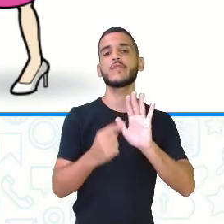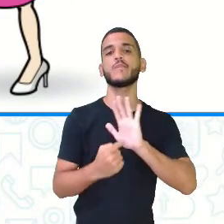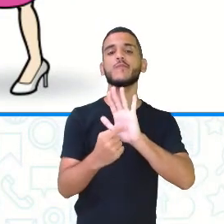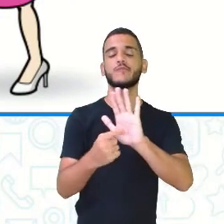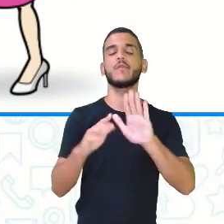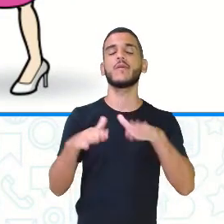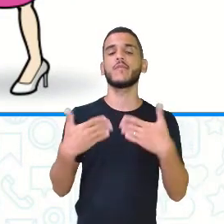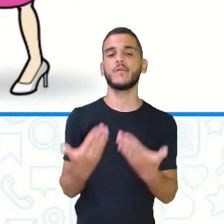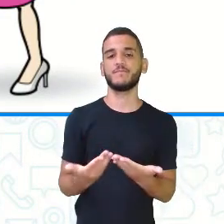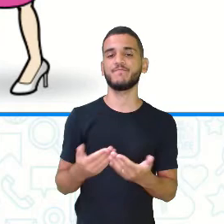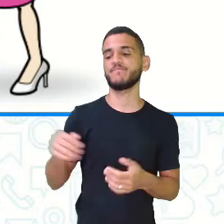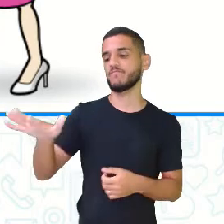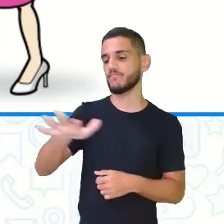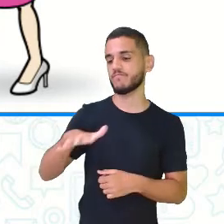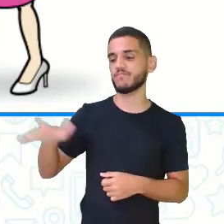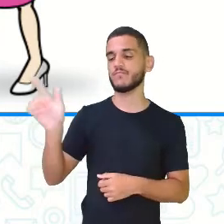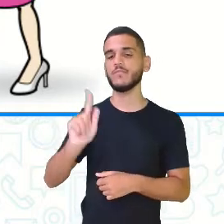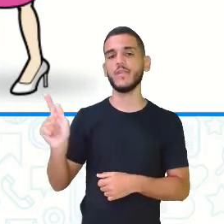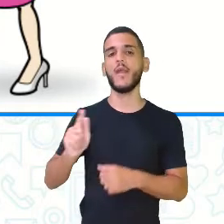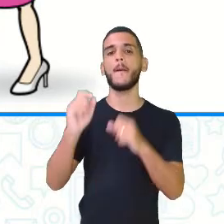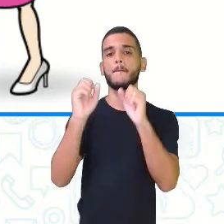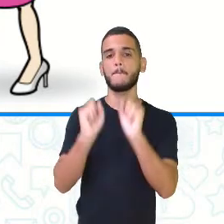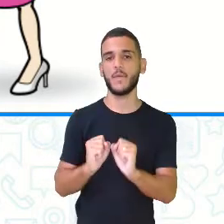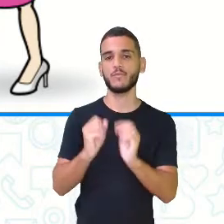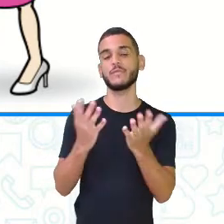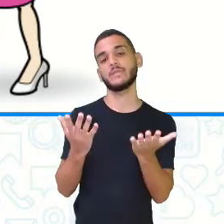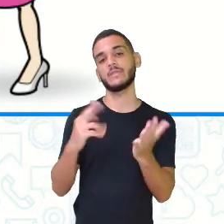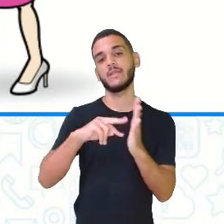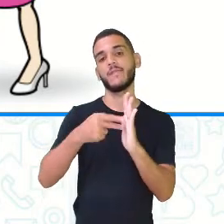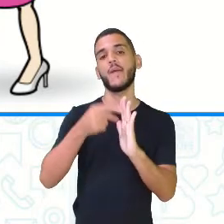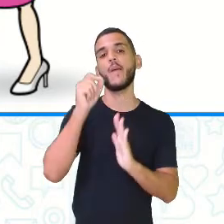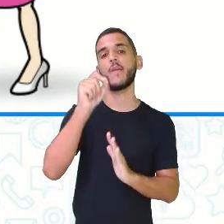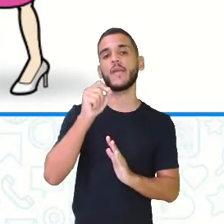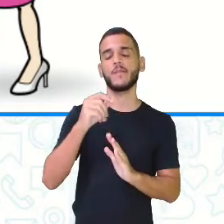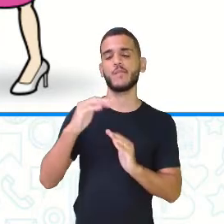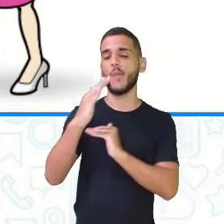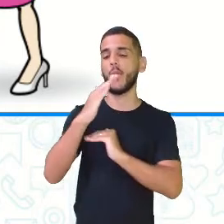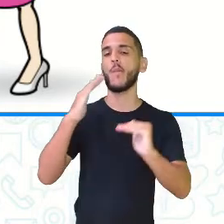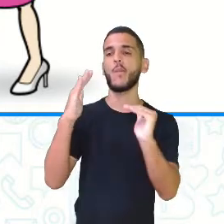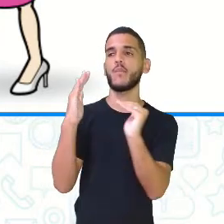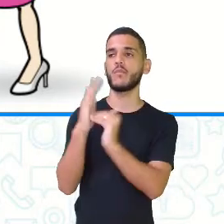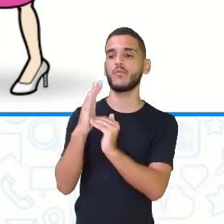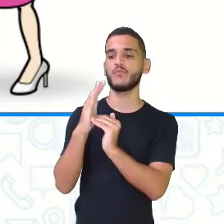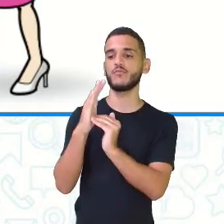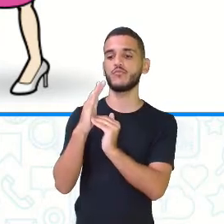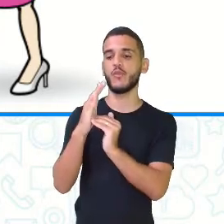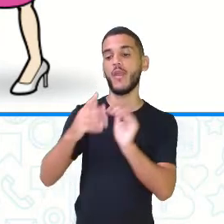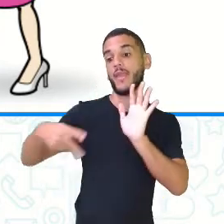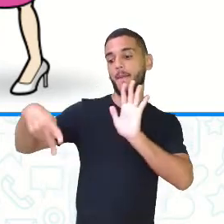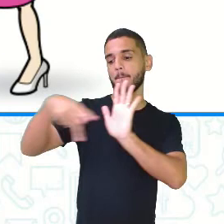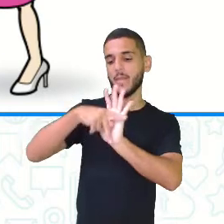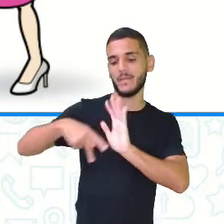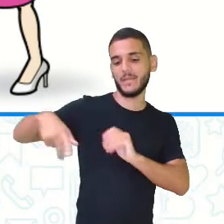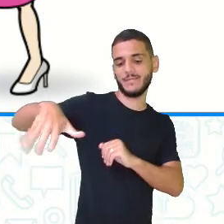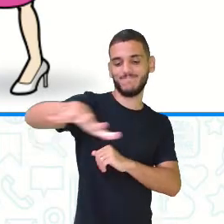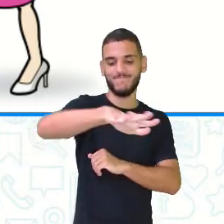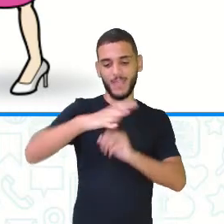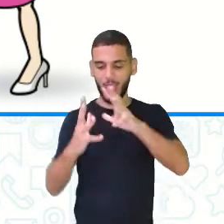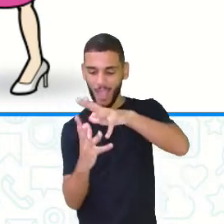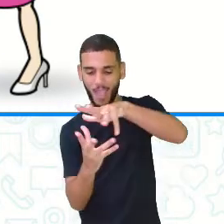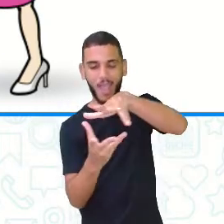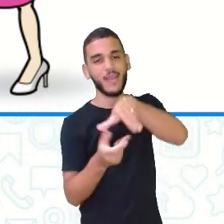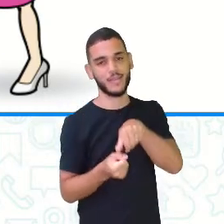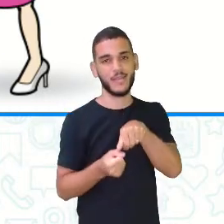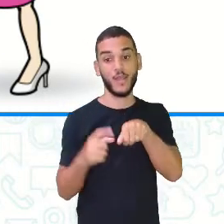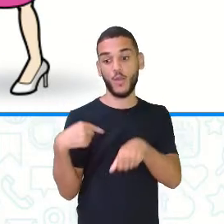Paisagem geográfica pode ser definida como todos os elementos do espaço que os nossos